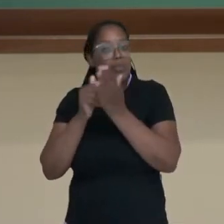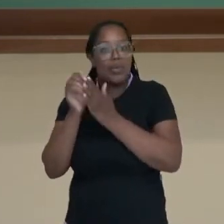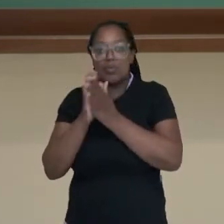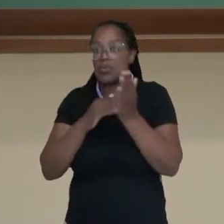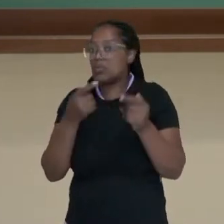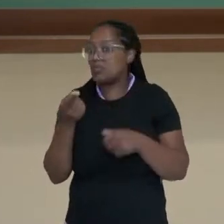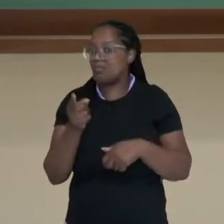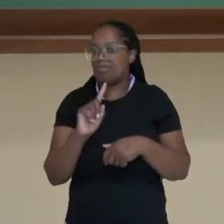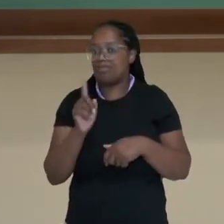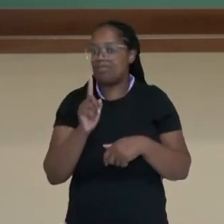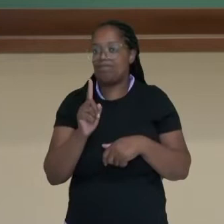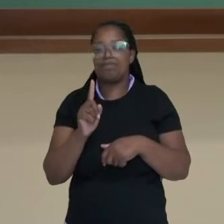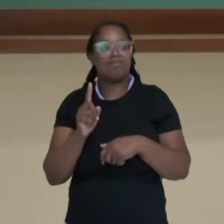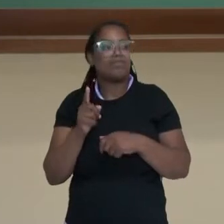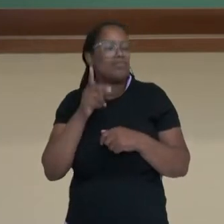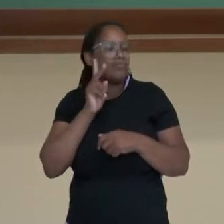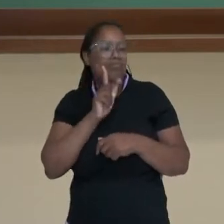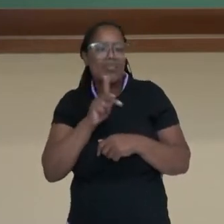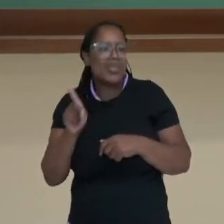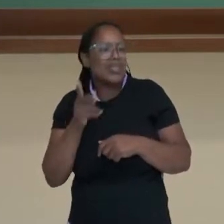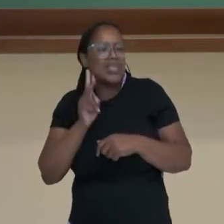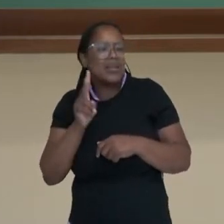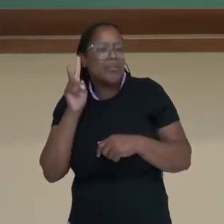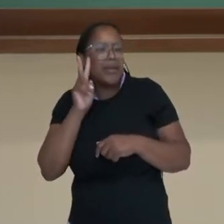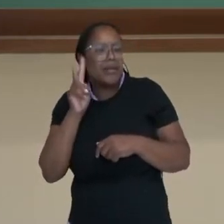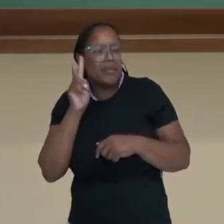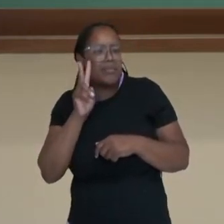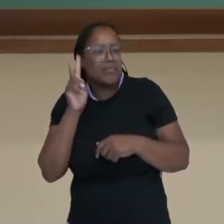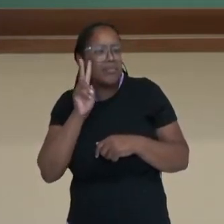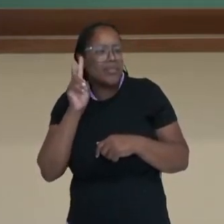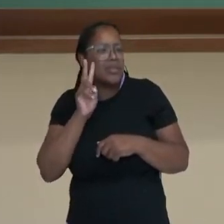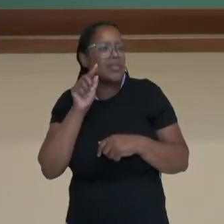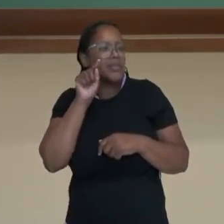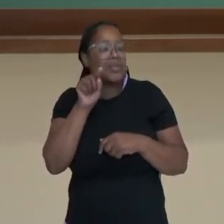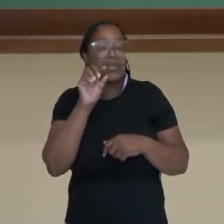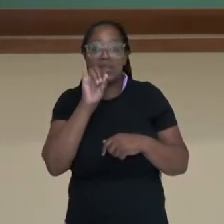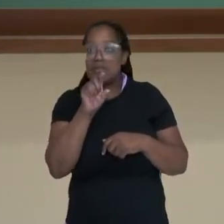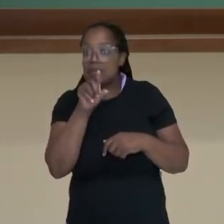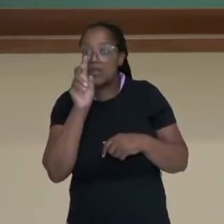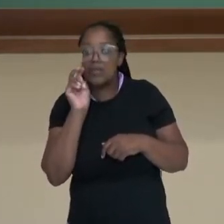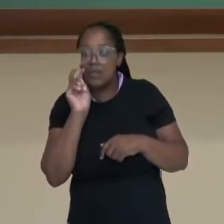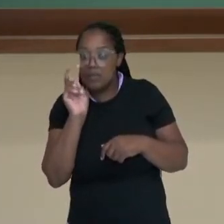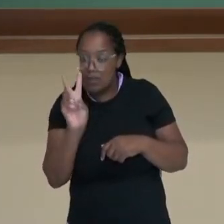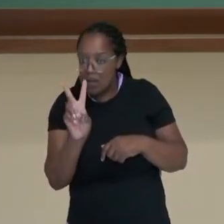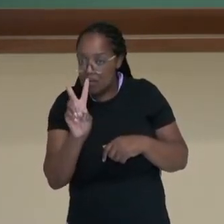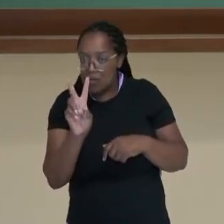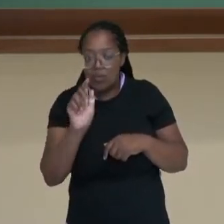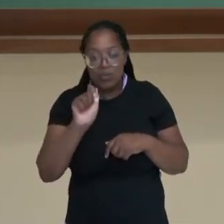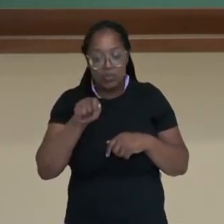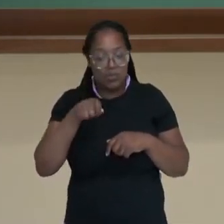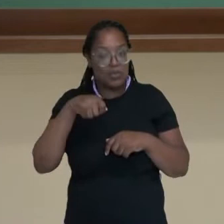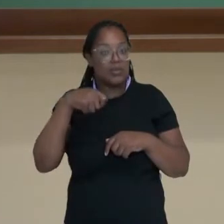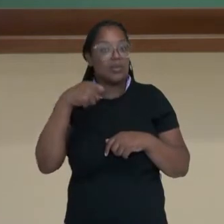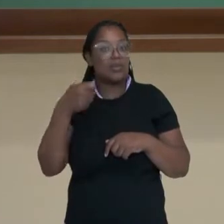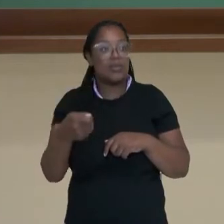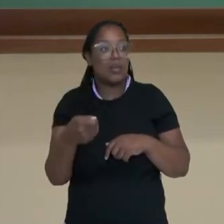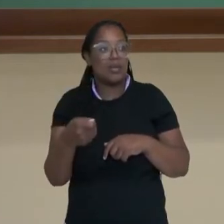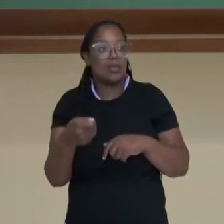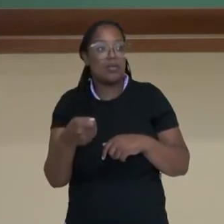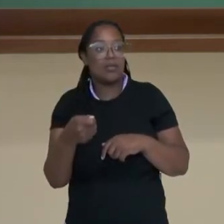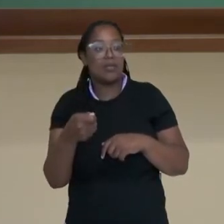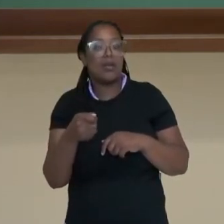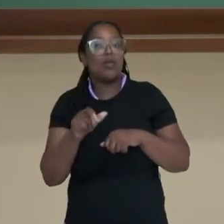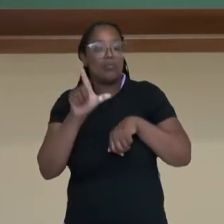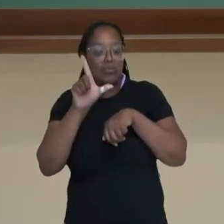Eu estou sempre assim, relembrando vocês de que quando a gente olha um símbolo, mesmo que eu estou, né, quando a gente olha um símbolo de